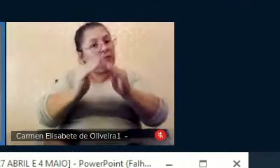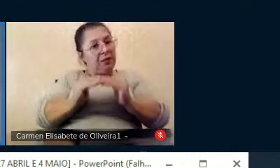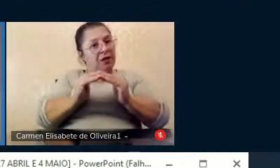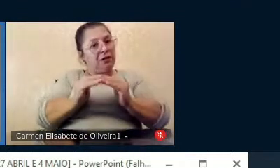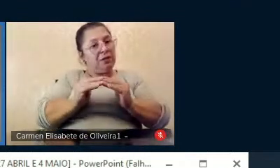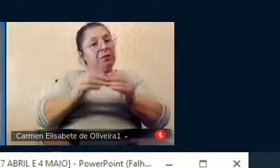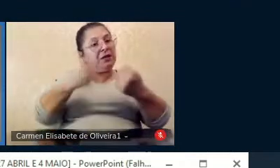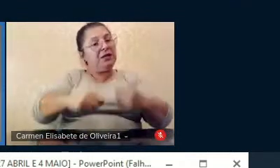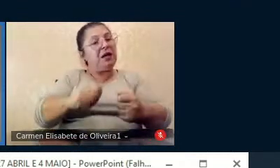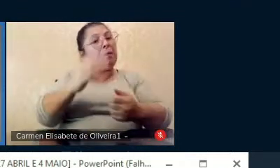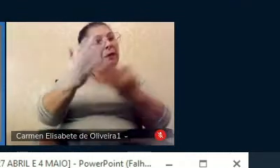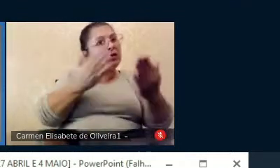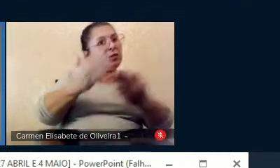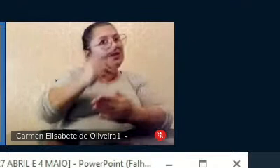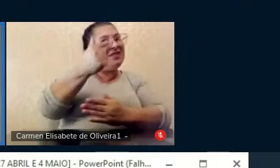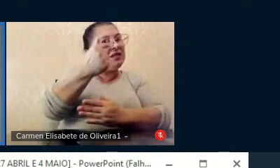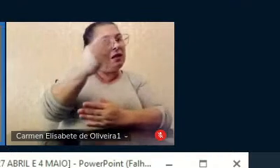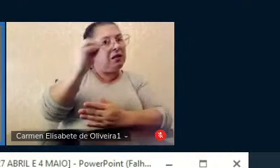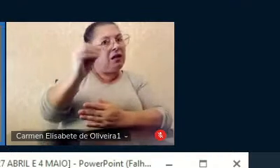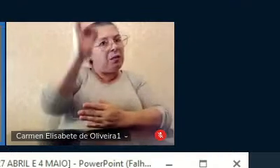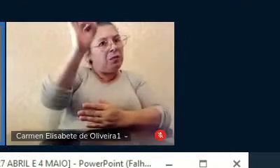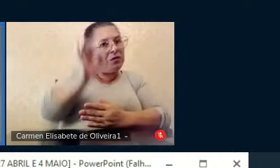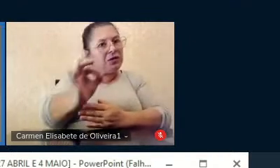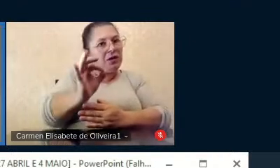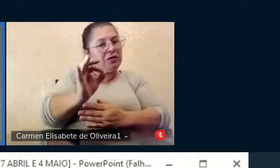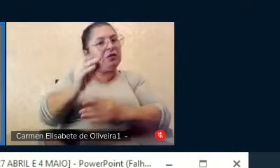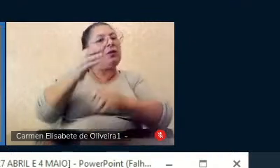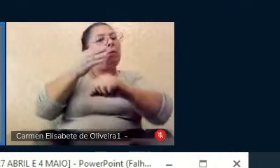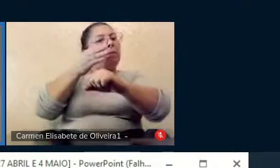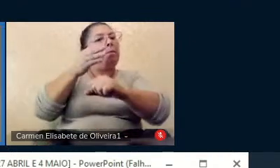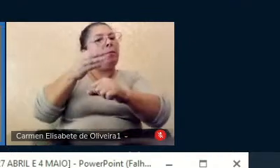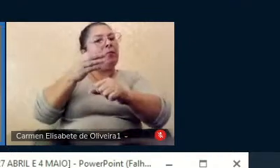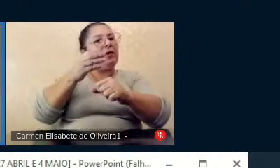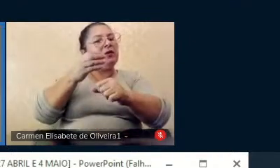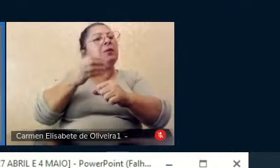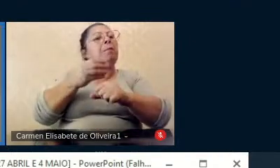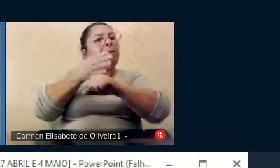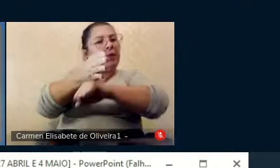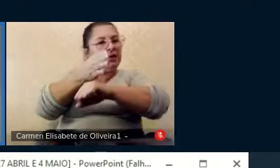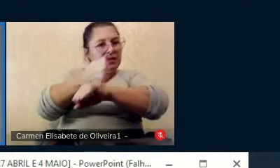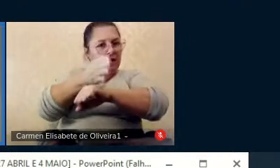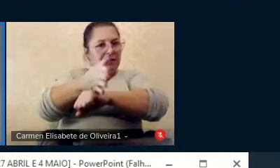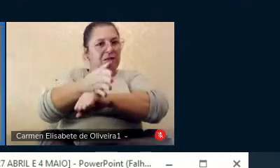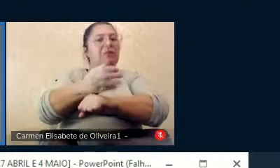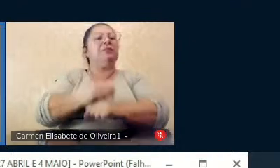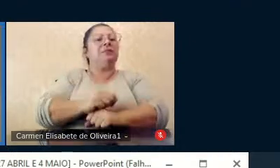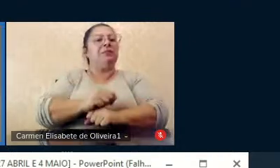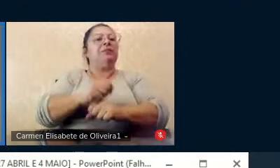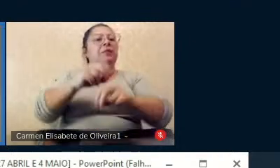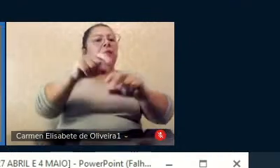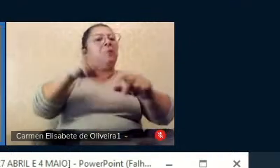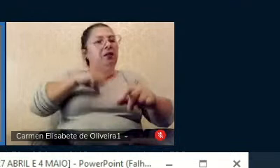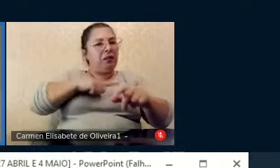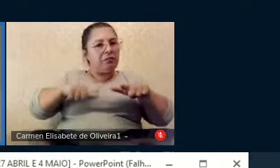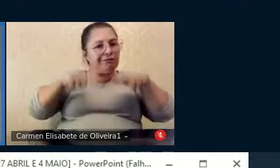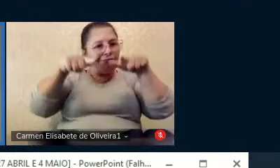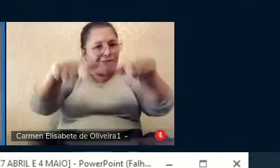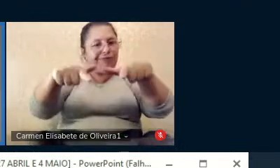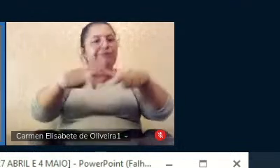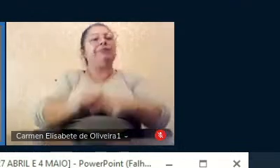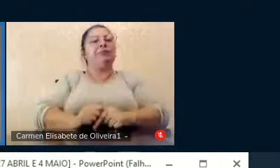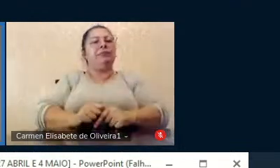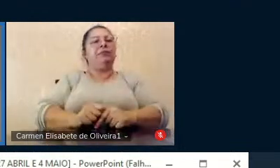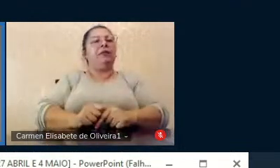mínimo 75% de presenças para ter direito à certificação. Então,